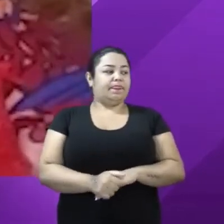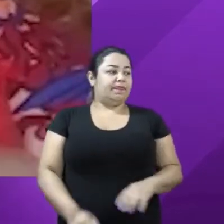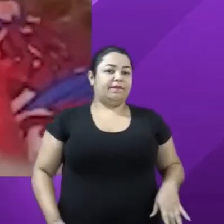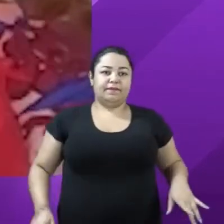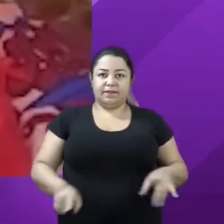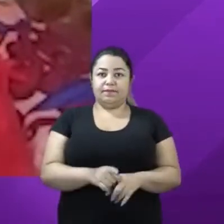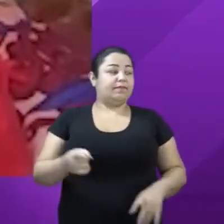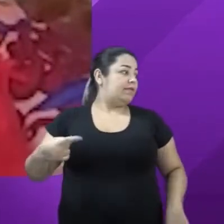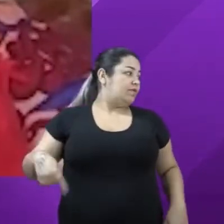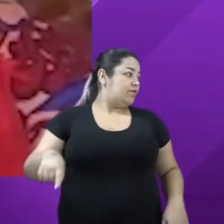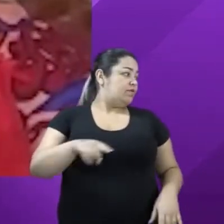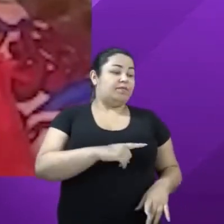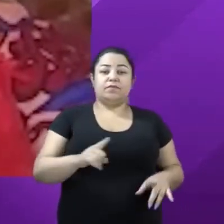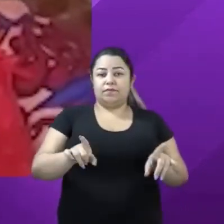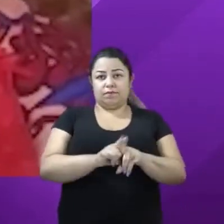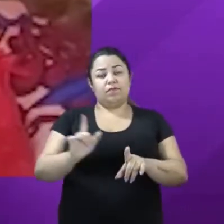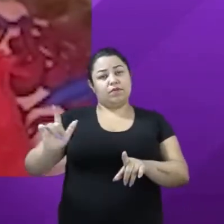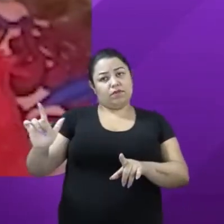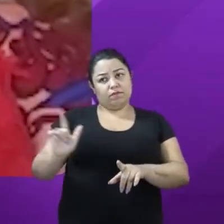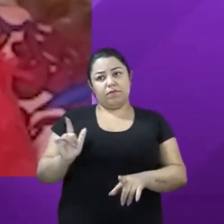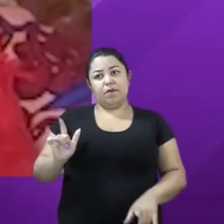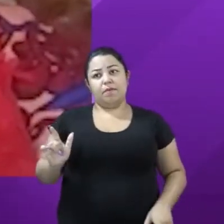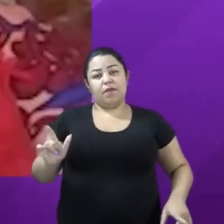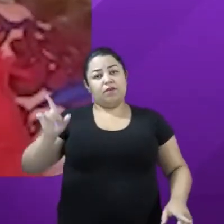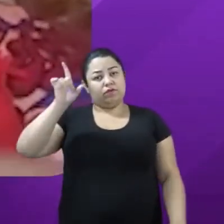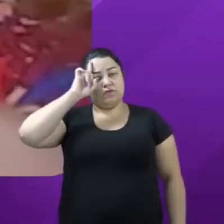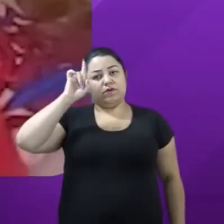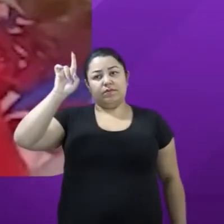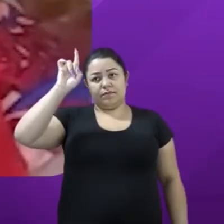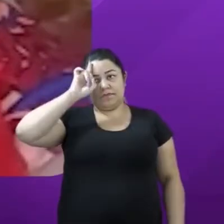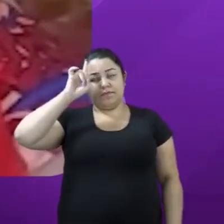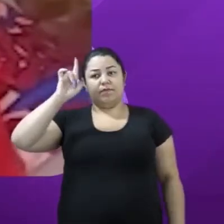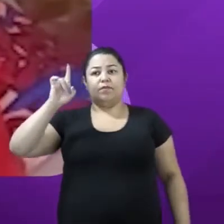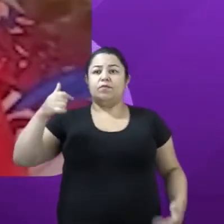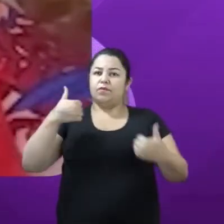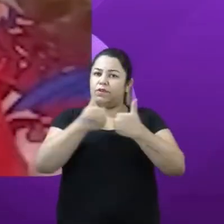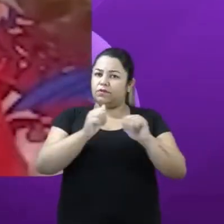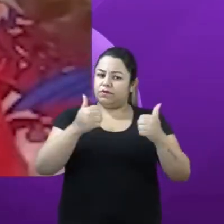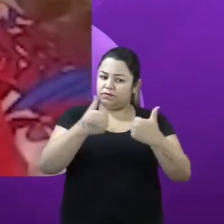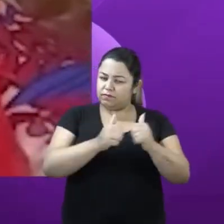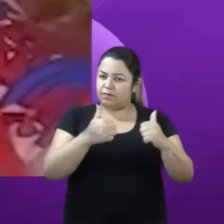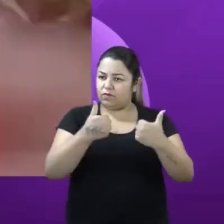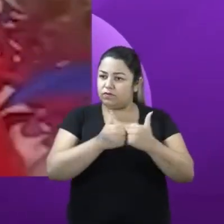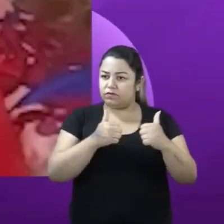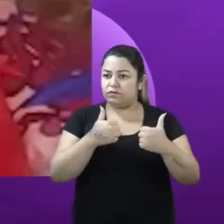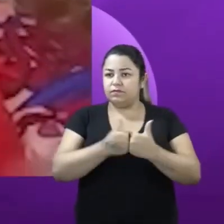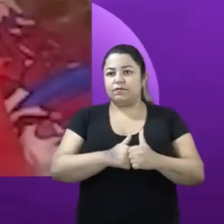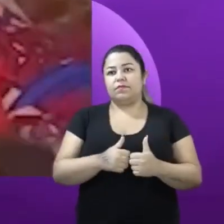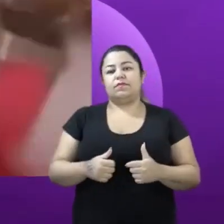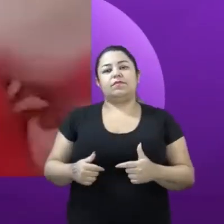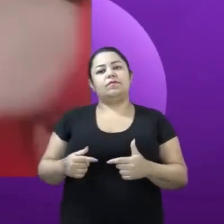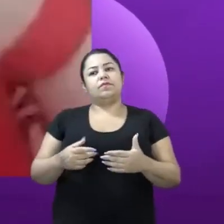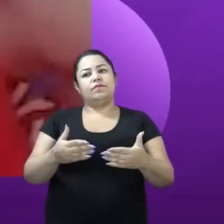Então, as nossas roupas precisam ser respeitadas. Eu passo diariamente por transportes, né, que vêm me buscar